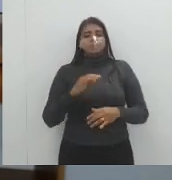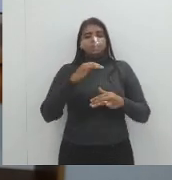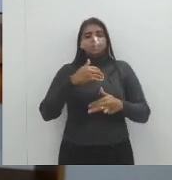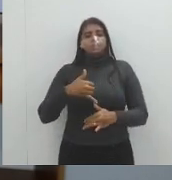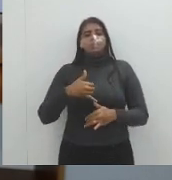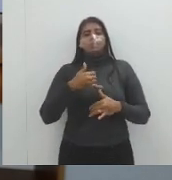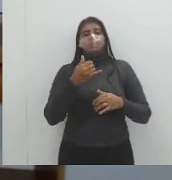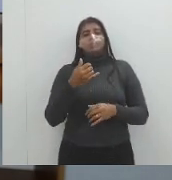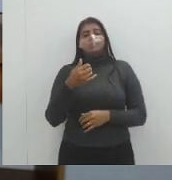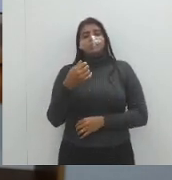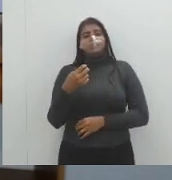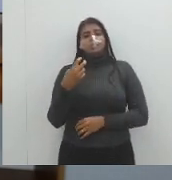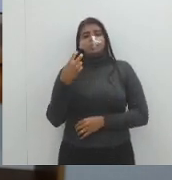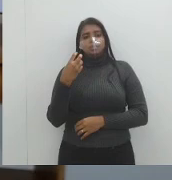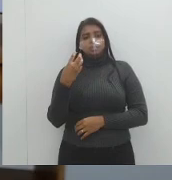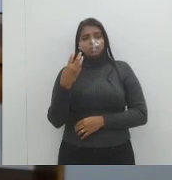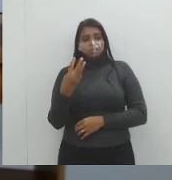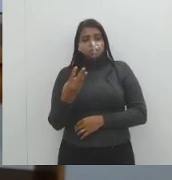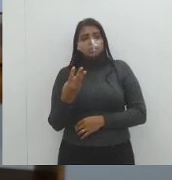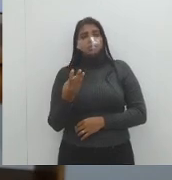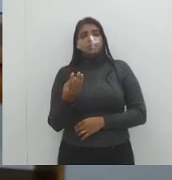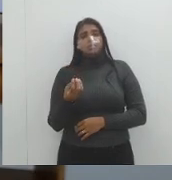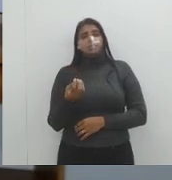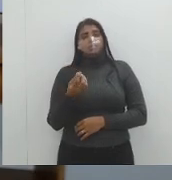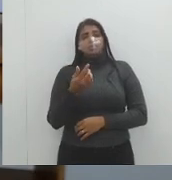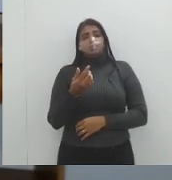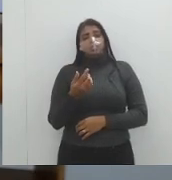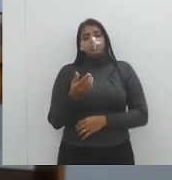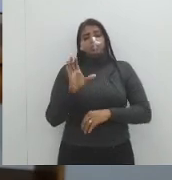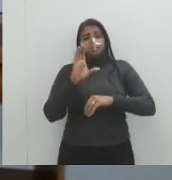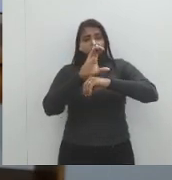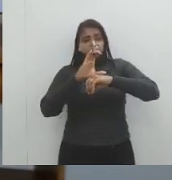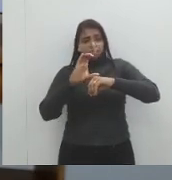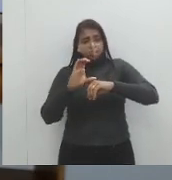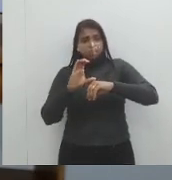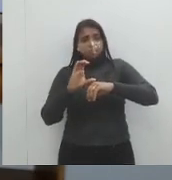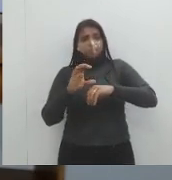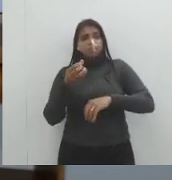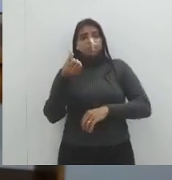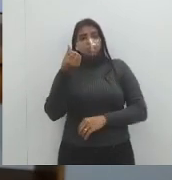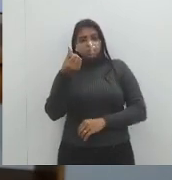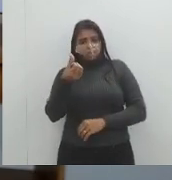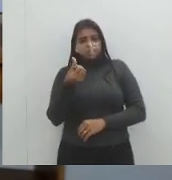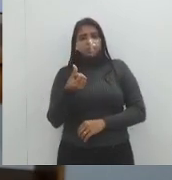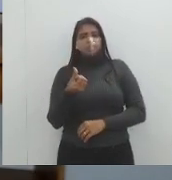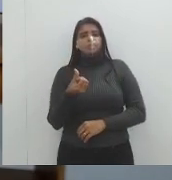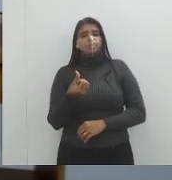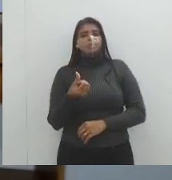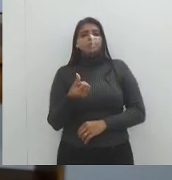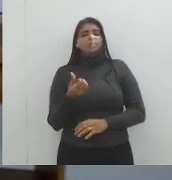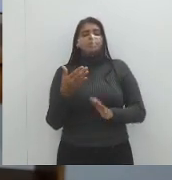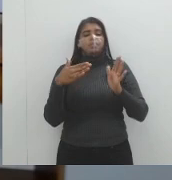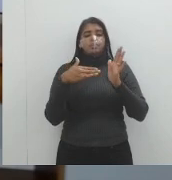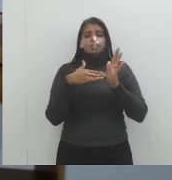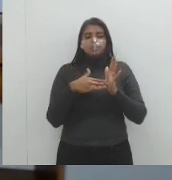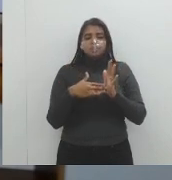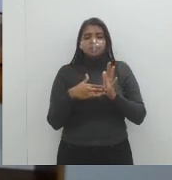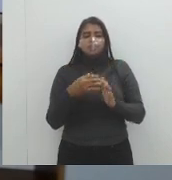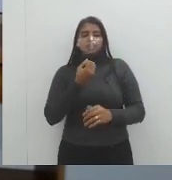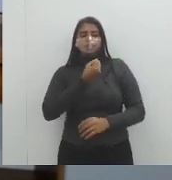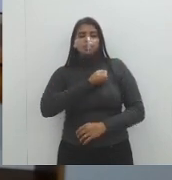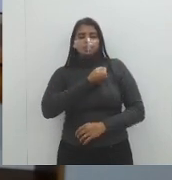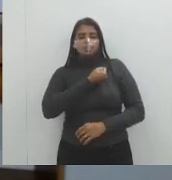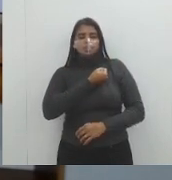3 prótons no seu núcleo. Apenas o carbono tem 6 prótons no seu núcleo. Então, a partir daí, a partir desse